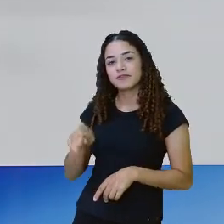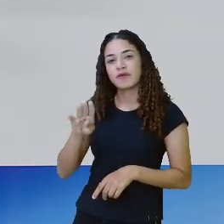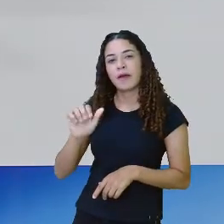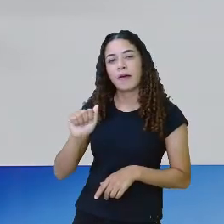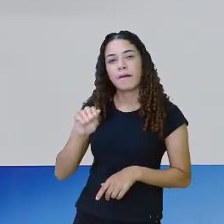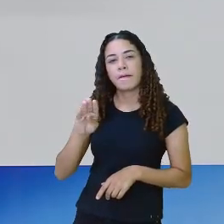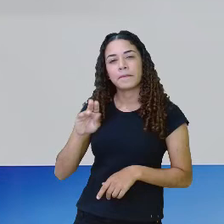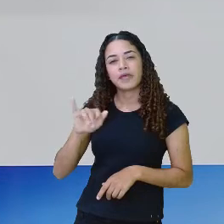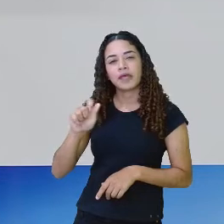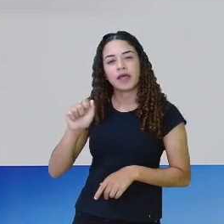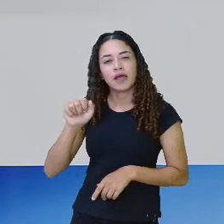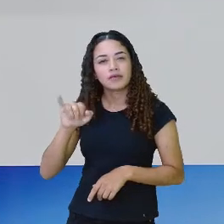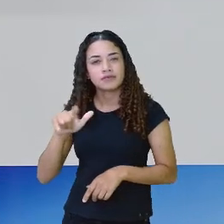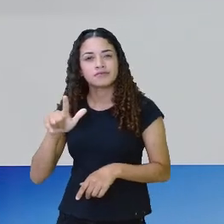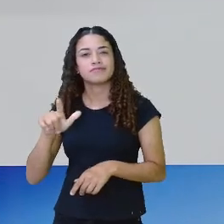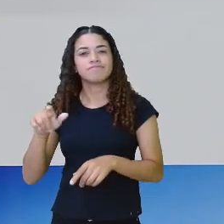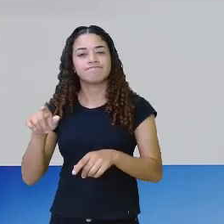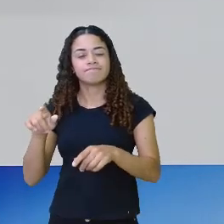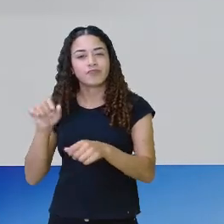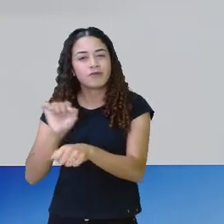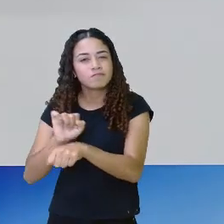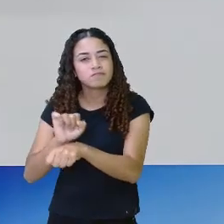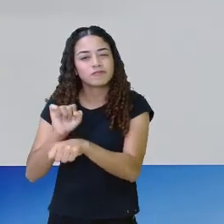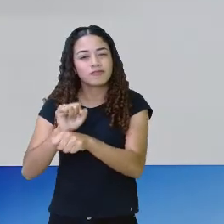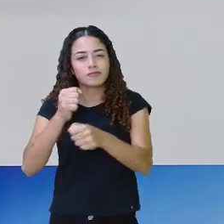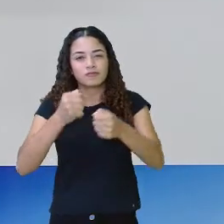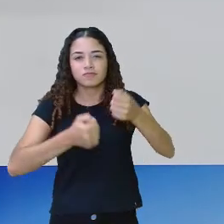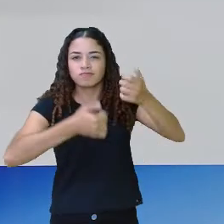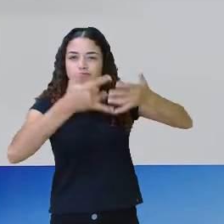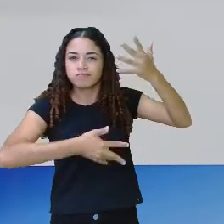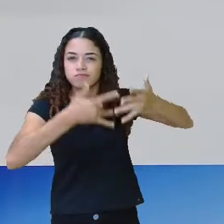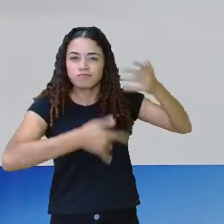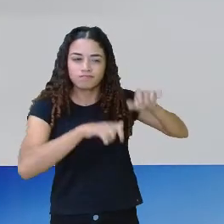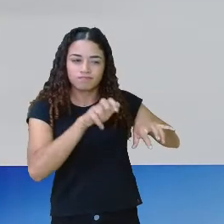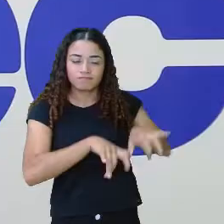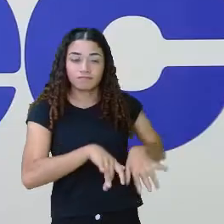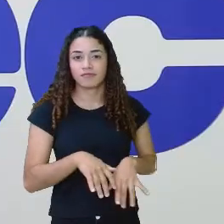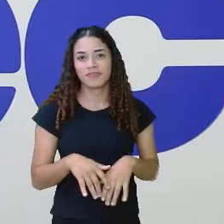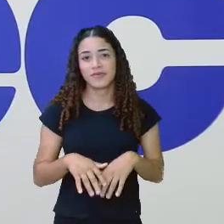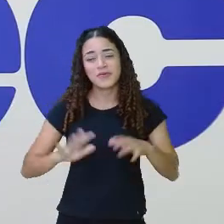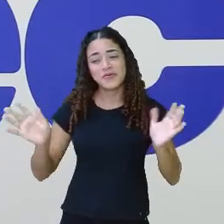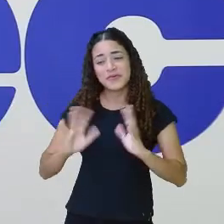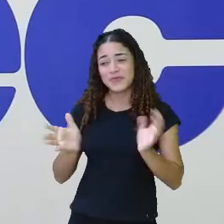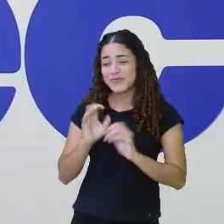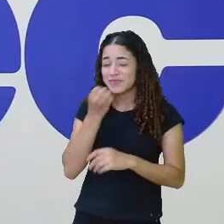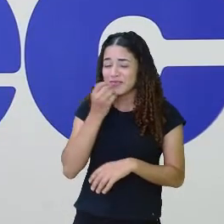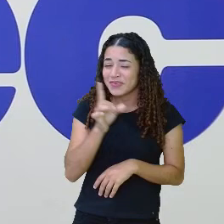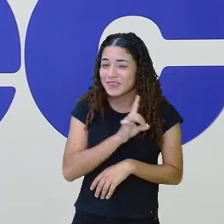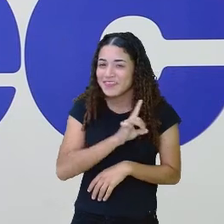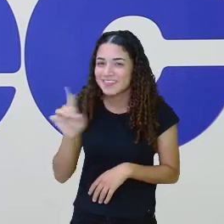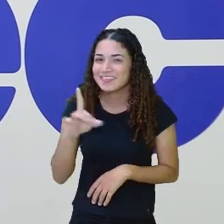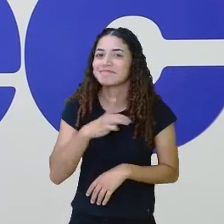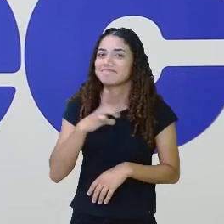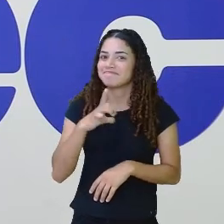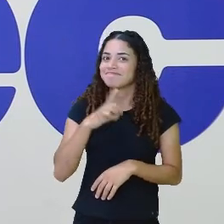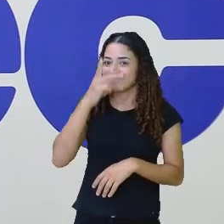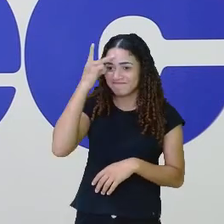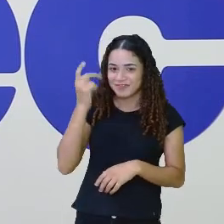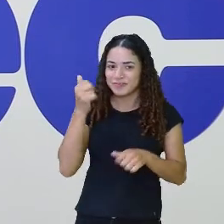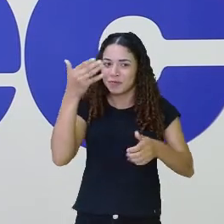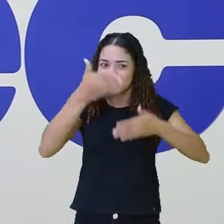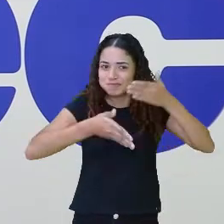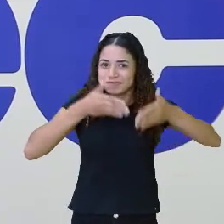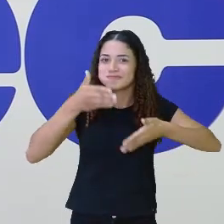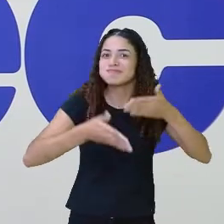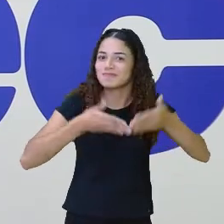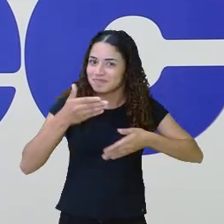firme e forte, aguardando a mensagem de vocês. E aí, professora? Bom dia, já tem um bocadinho de gente aqui,